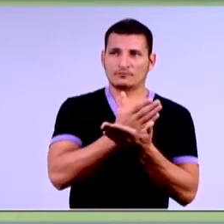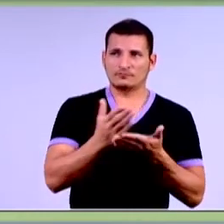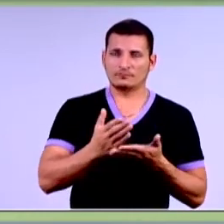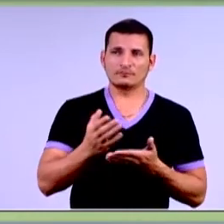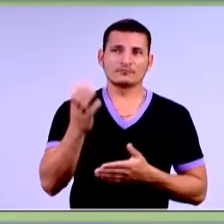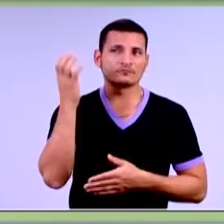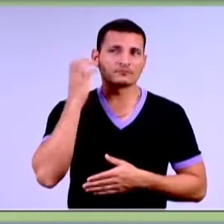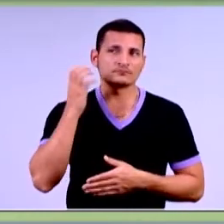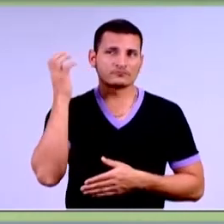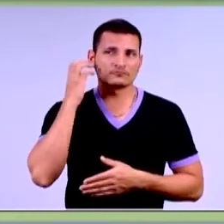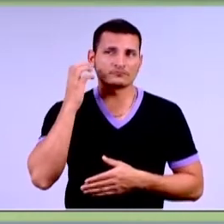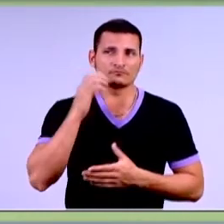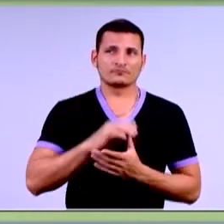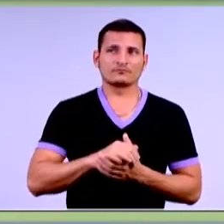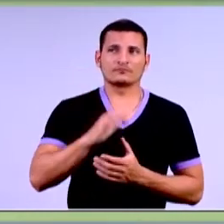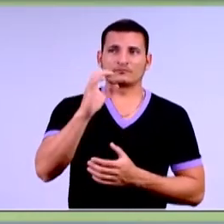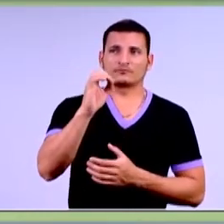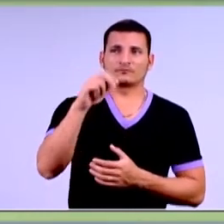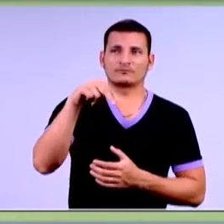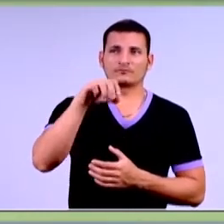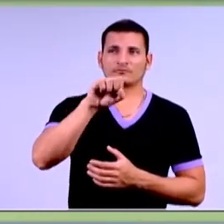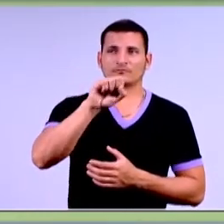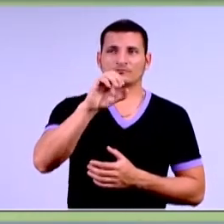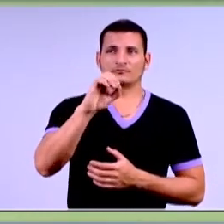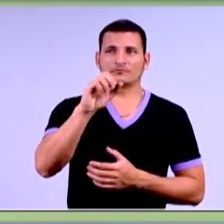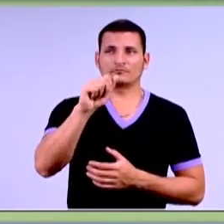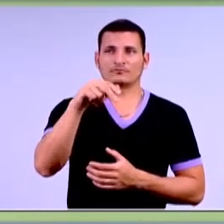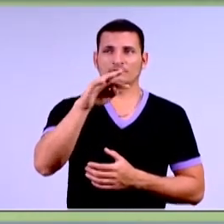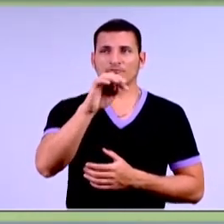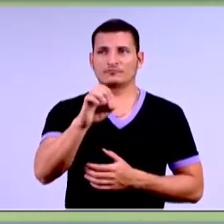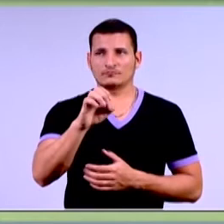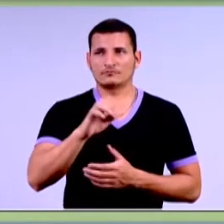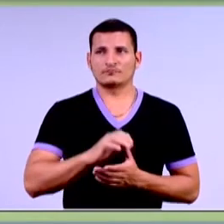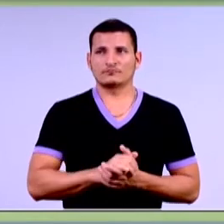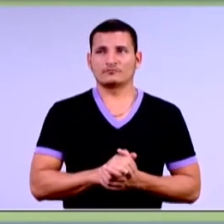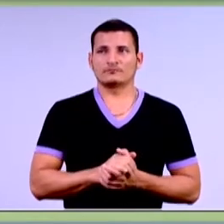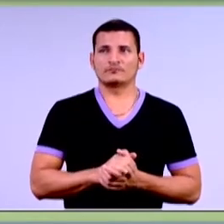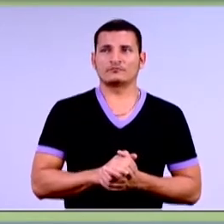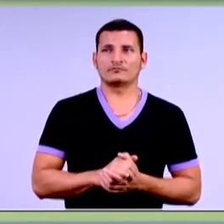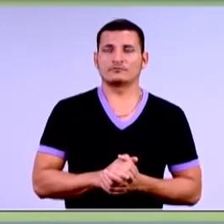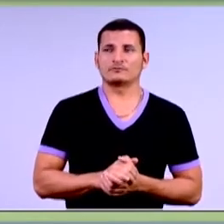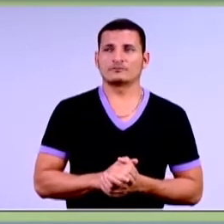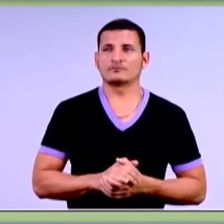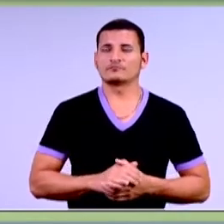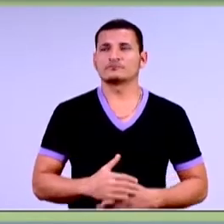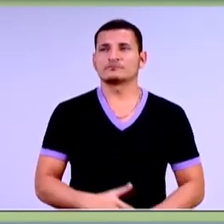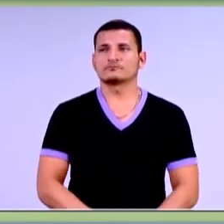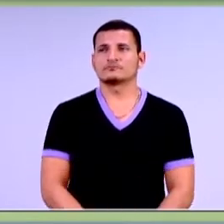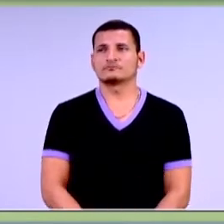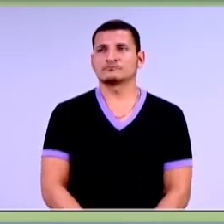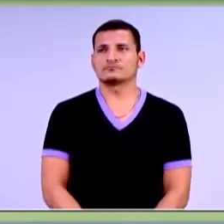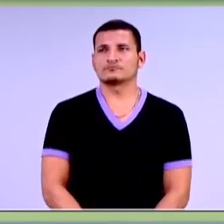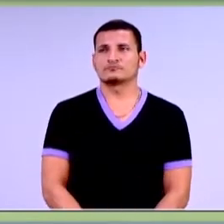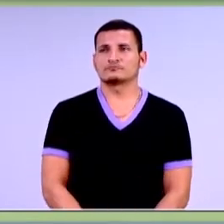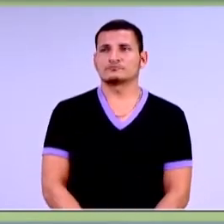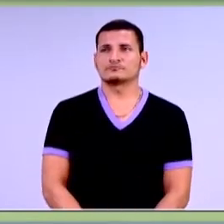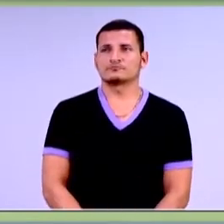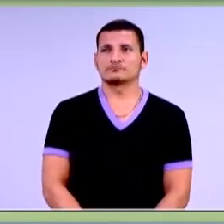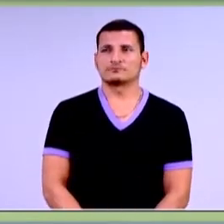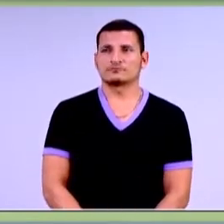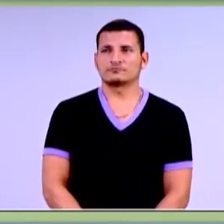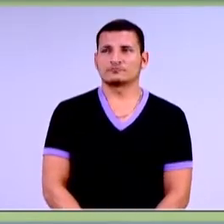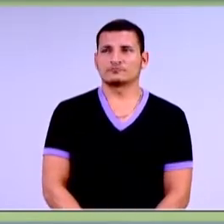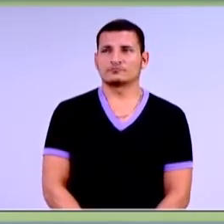de consoantes exemplo a cats a house of a dog por